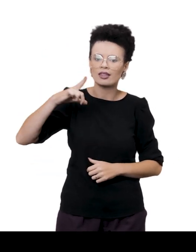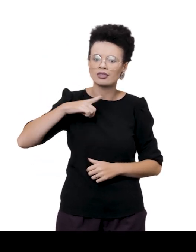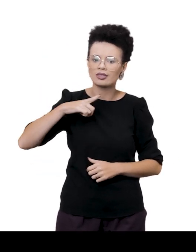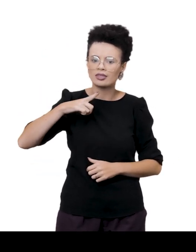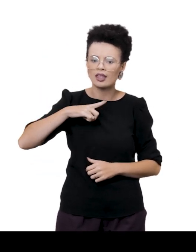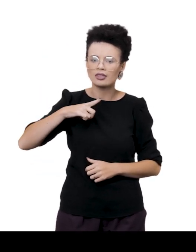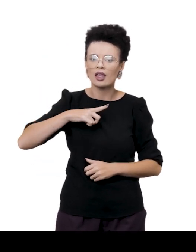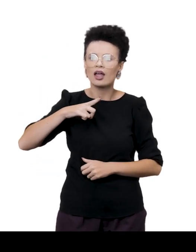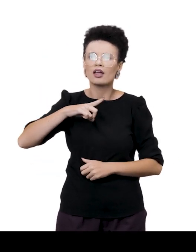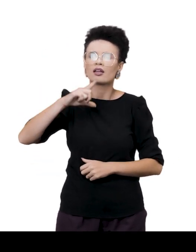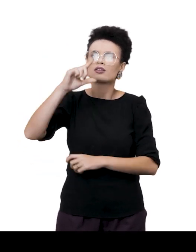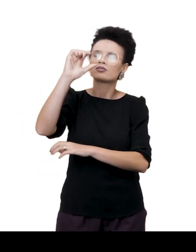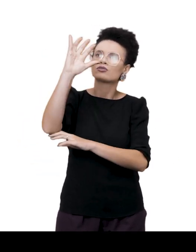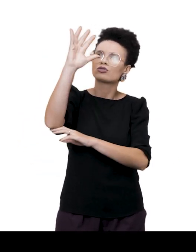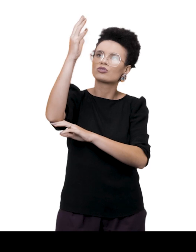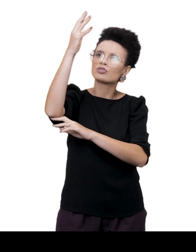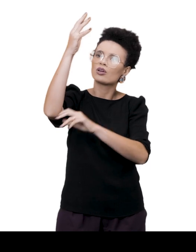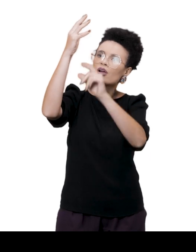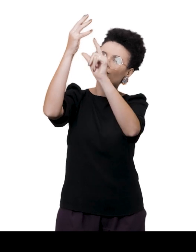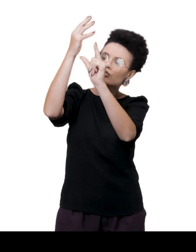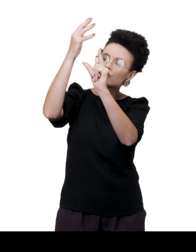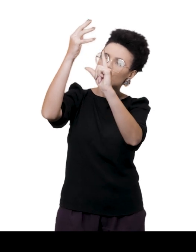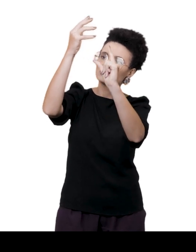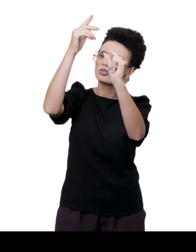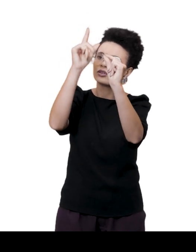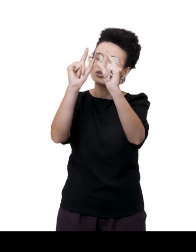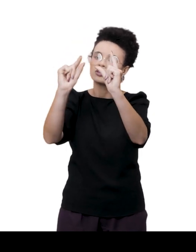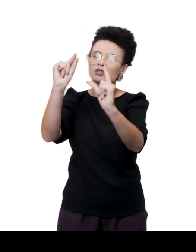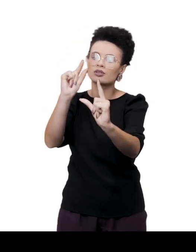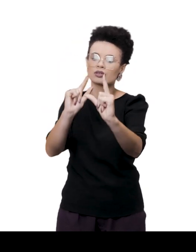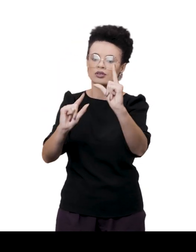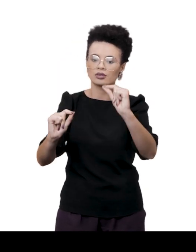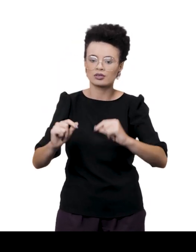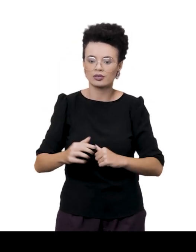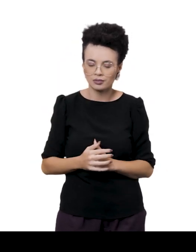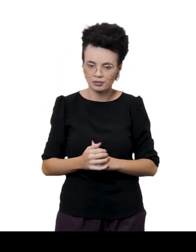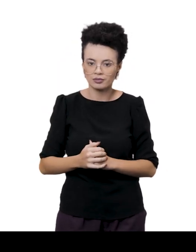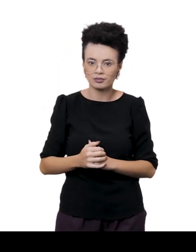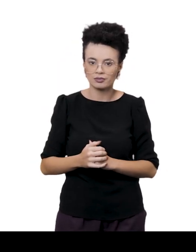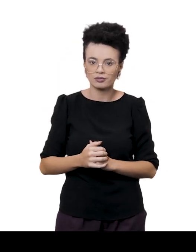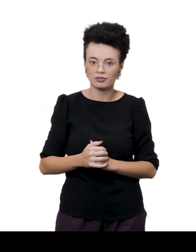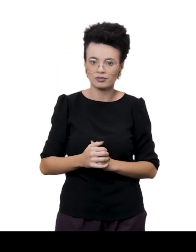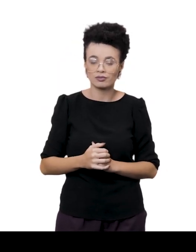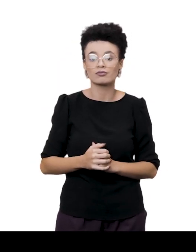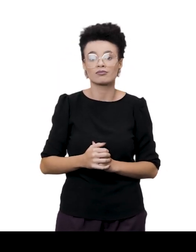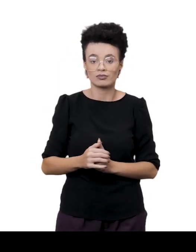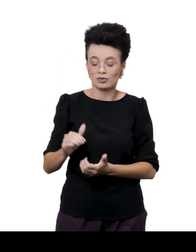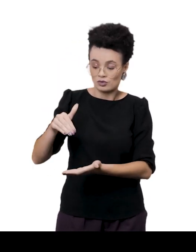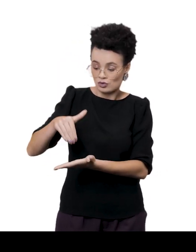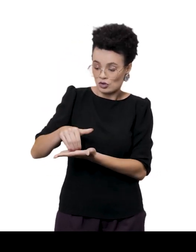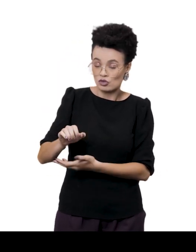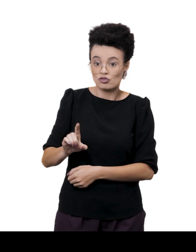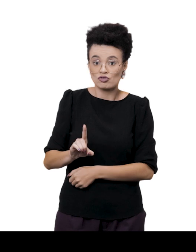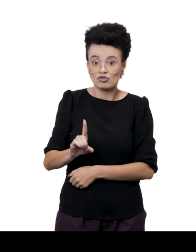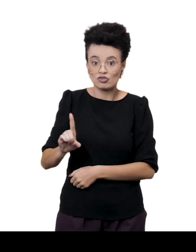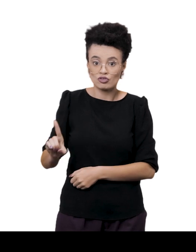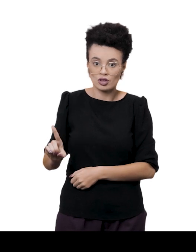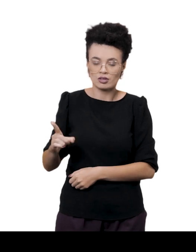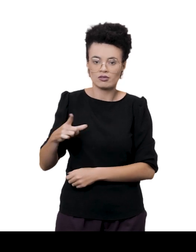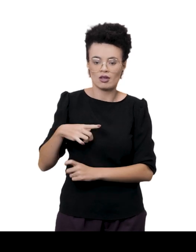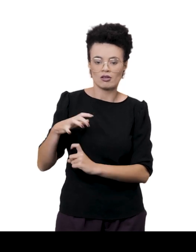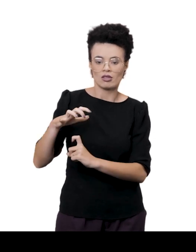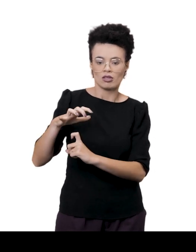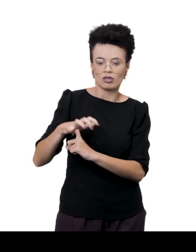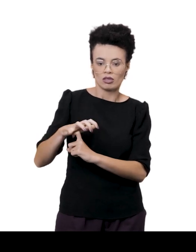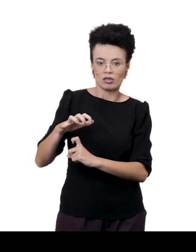superior direita da imagem, uma silhueta preta de galhos com folhas pendem sobre a cena. Um cogumelo com um